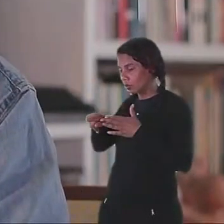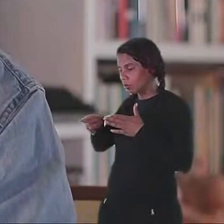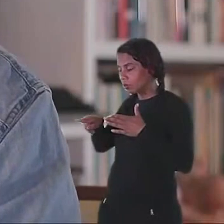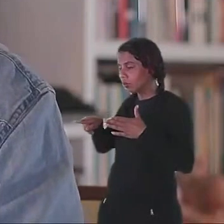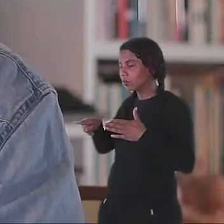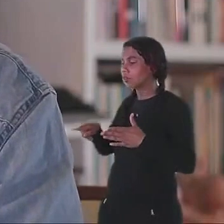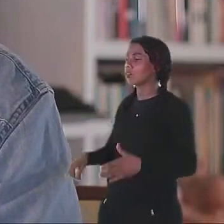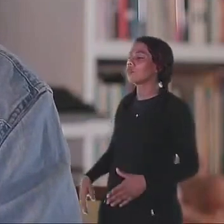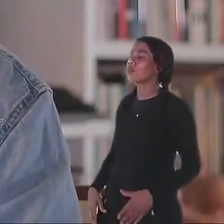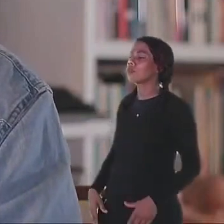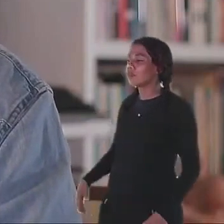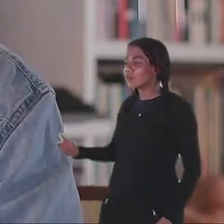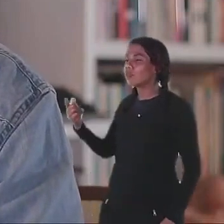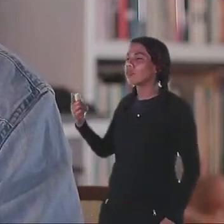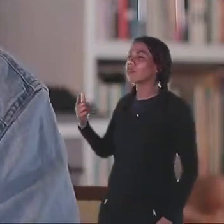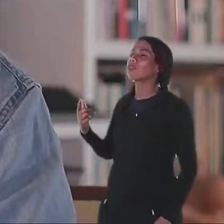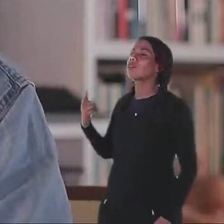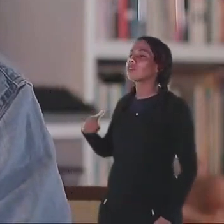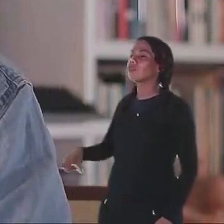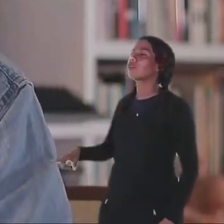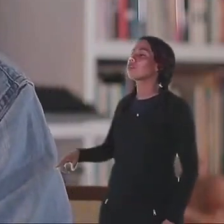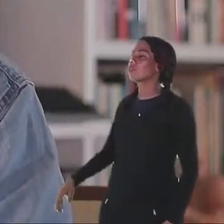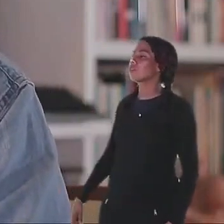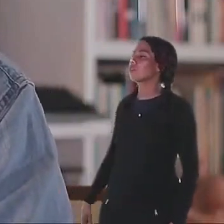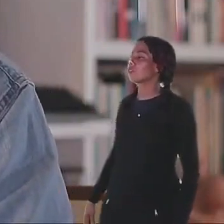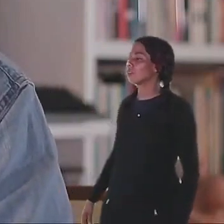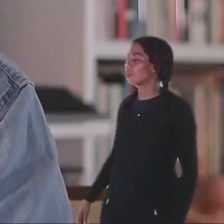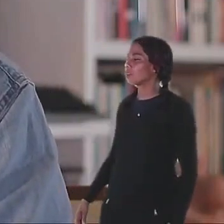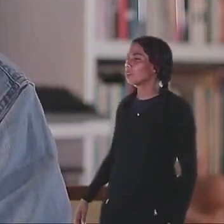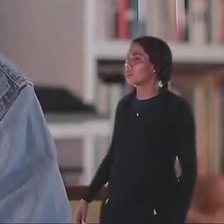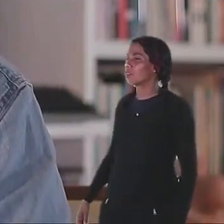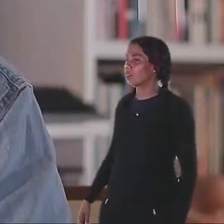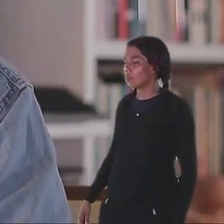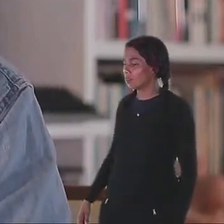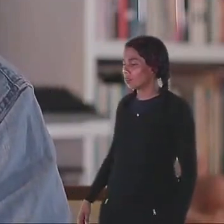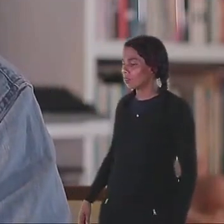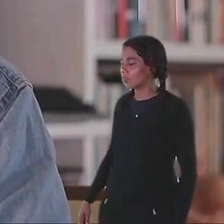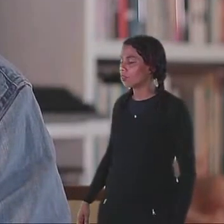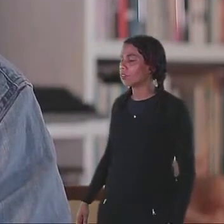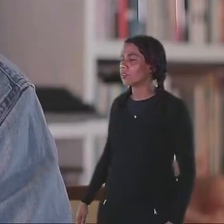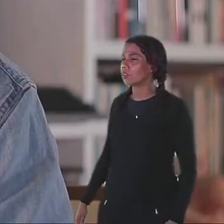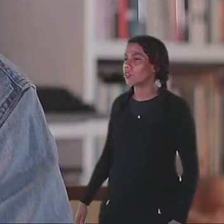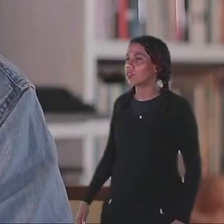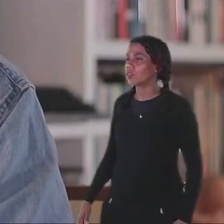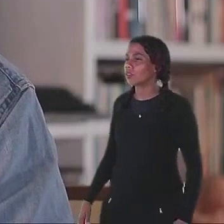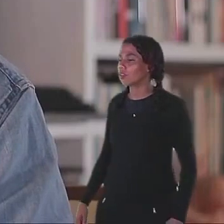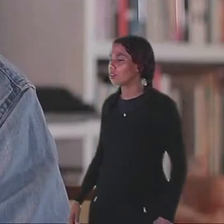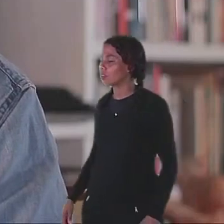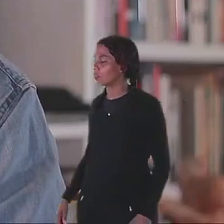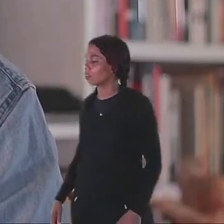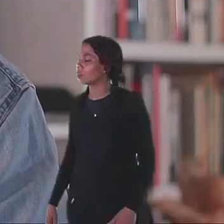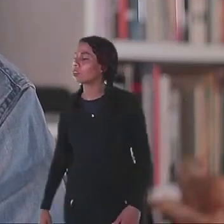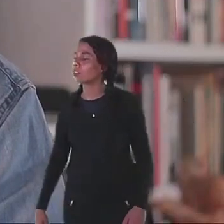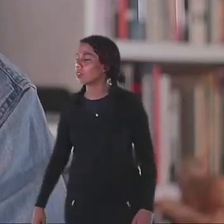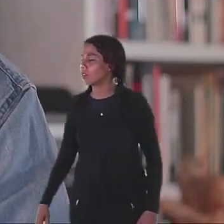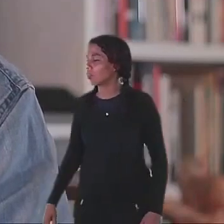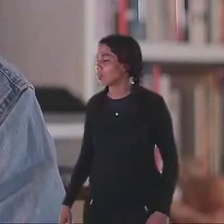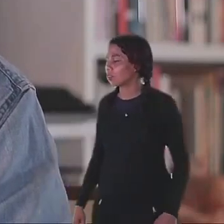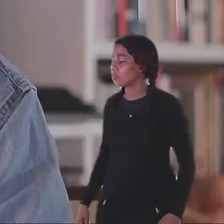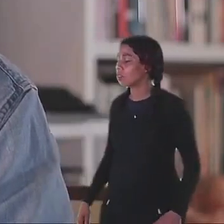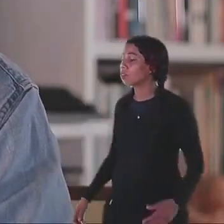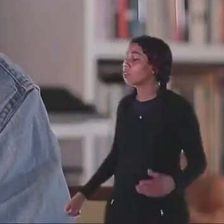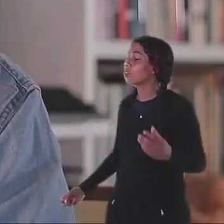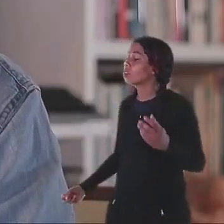perguntas. Despiorar. Você diz que por meio dessas brainets, o verdadeiro criador de tudo